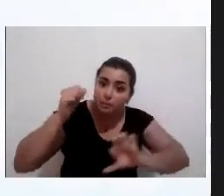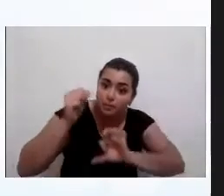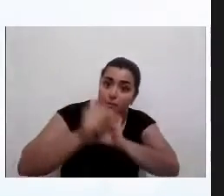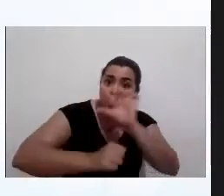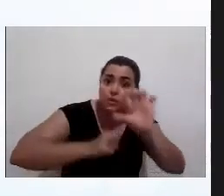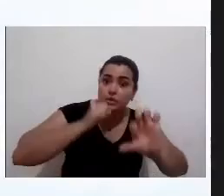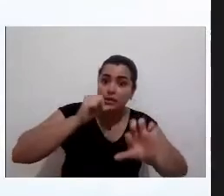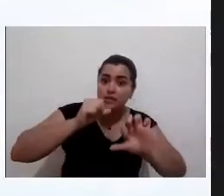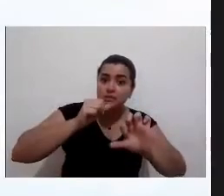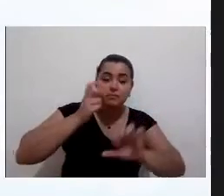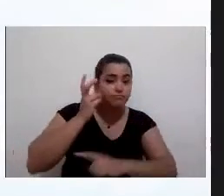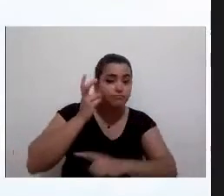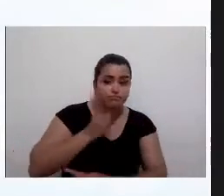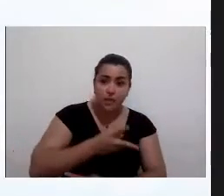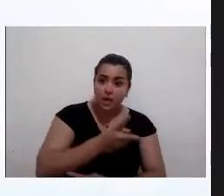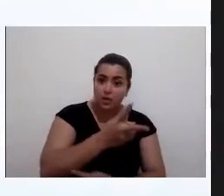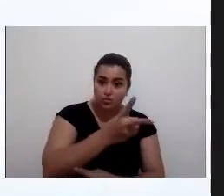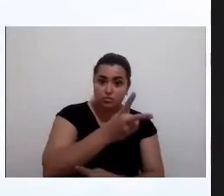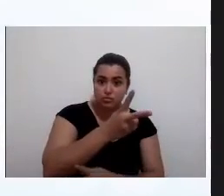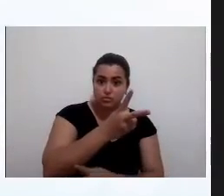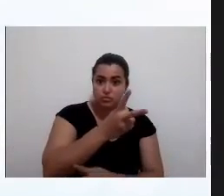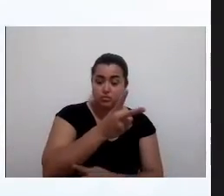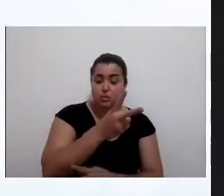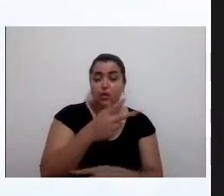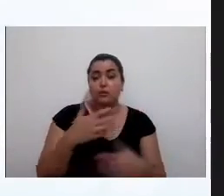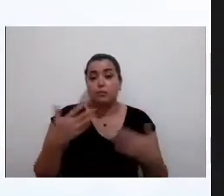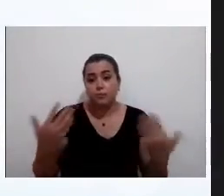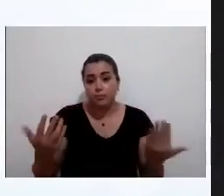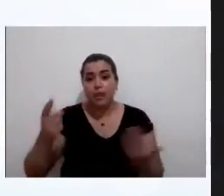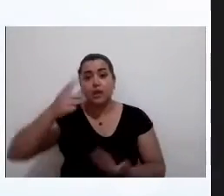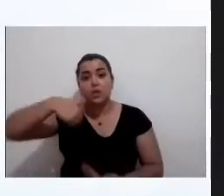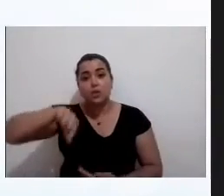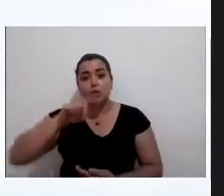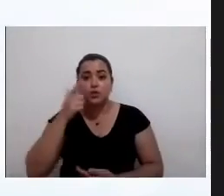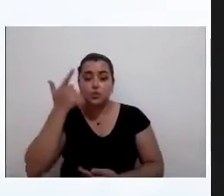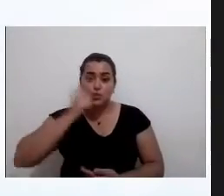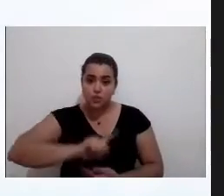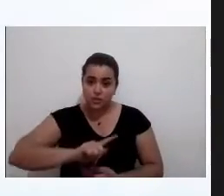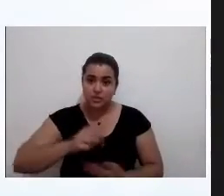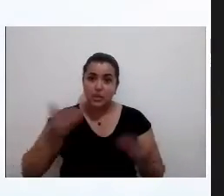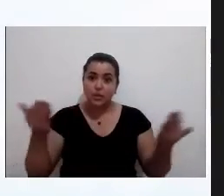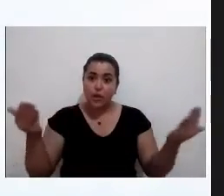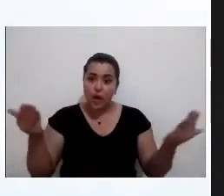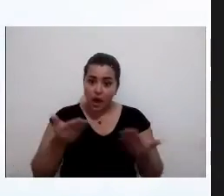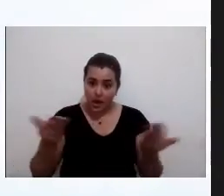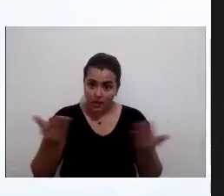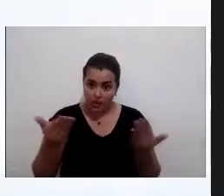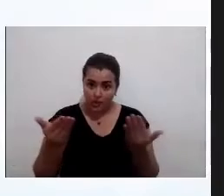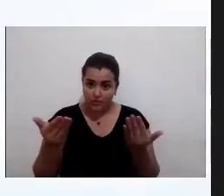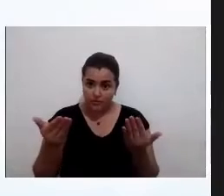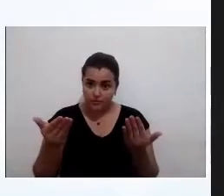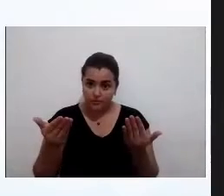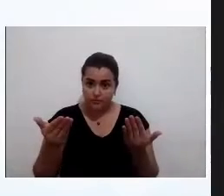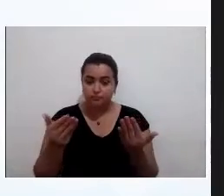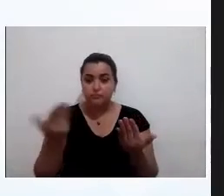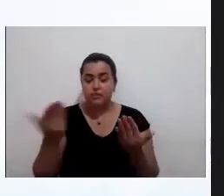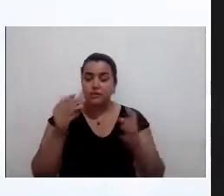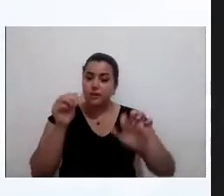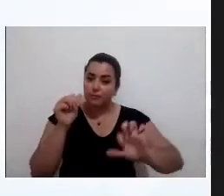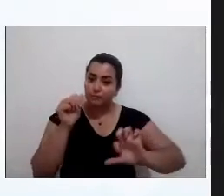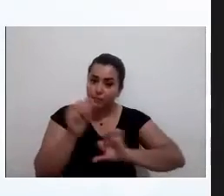pauta permanente do movimento sindical, a fim de que a gente consiga, a partir da detecção dessas